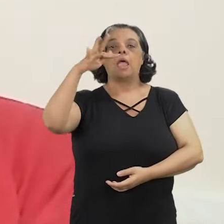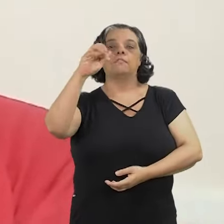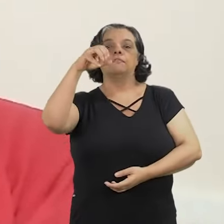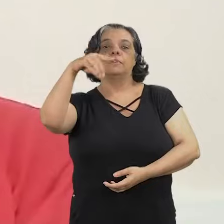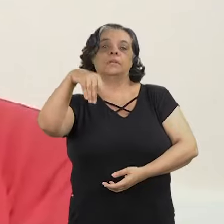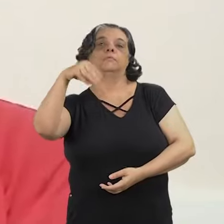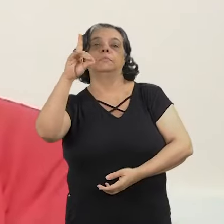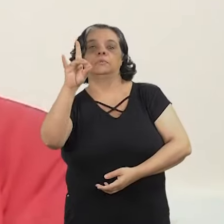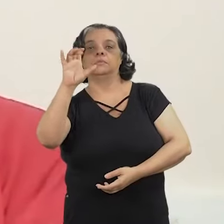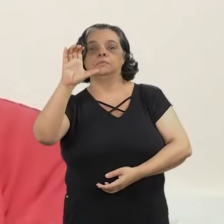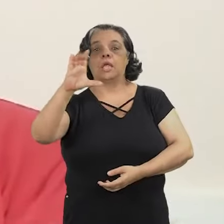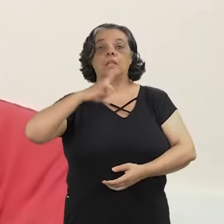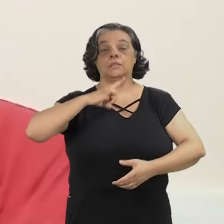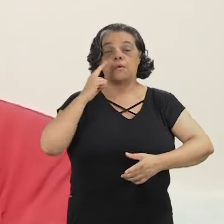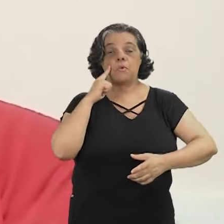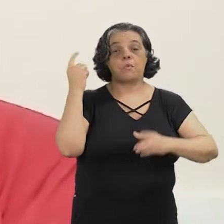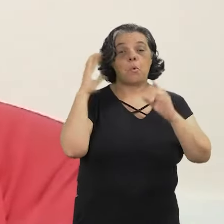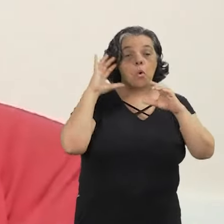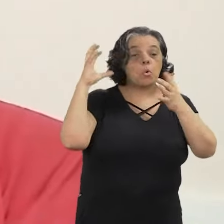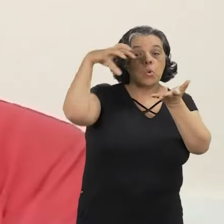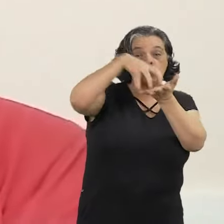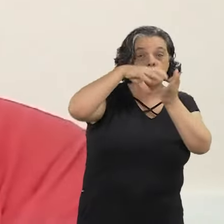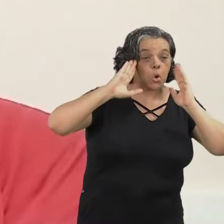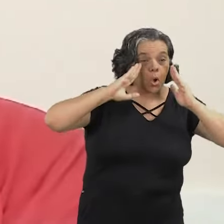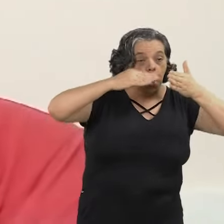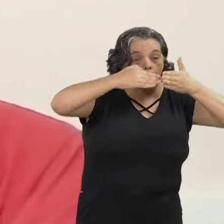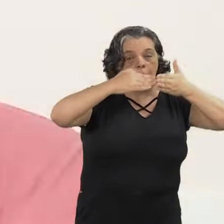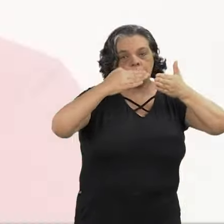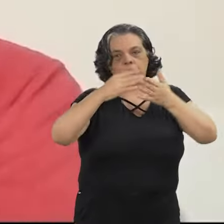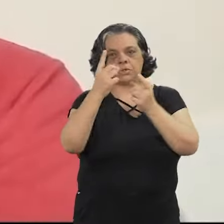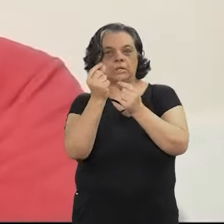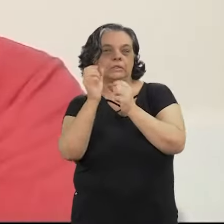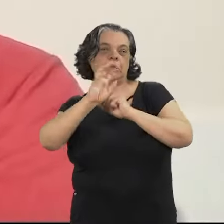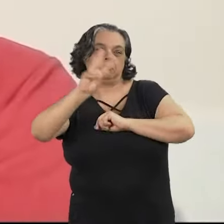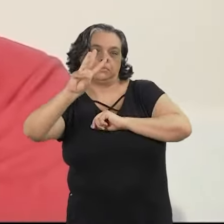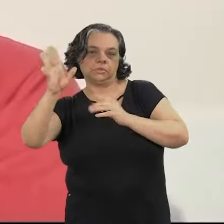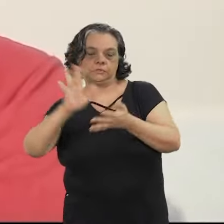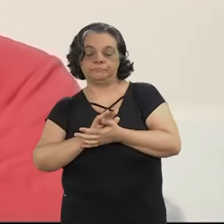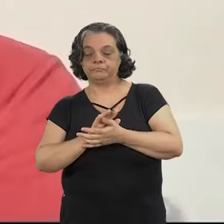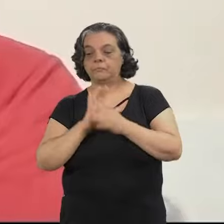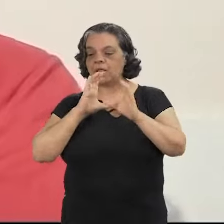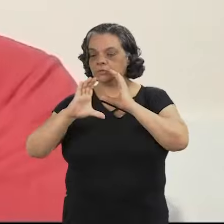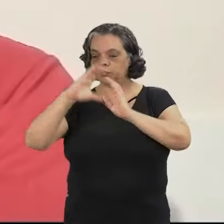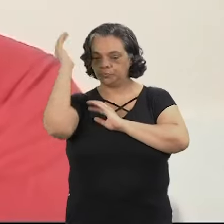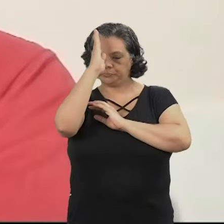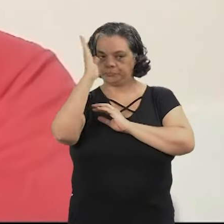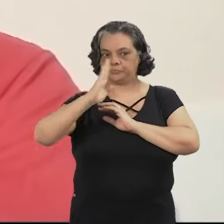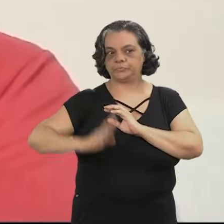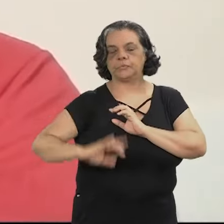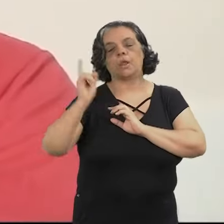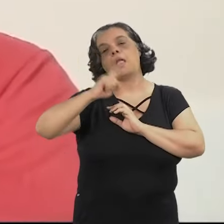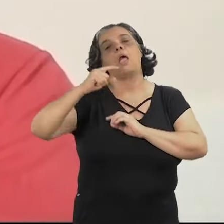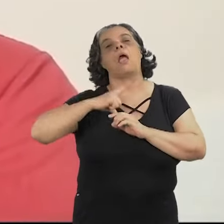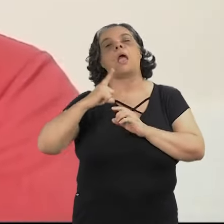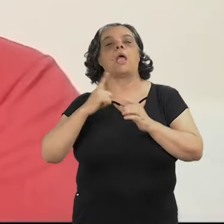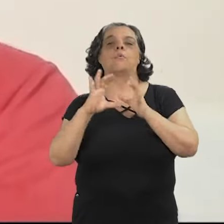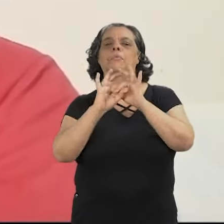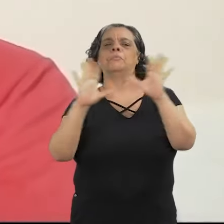fndc Ele atua no combate a concentração Econômica da mídia a comunicação no Brasil é uma